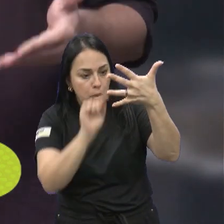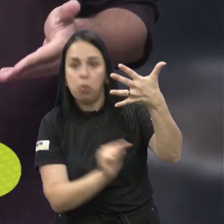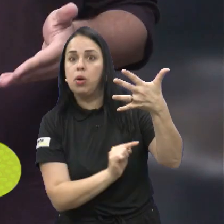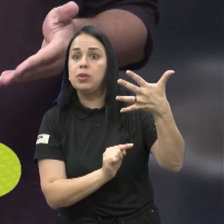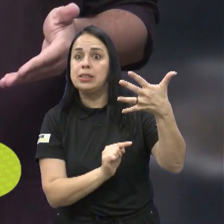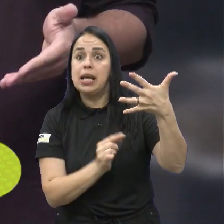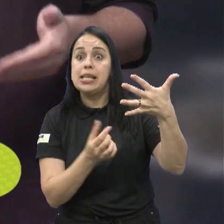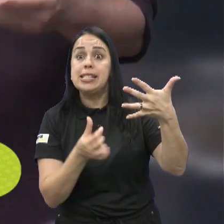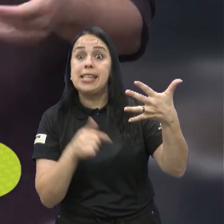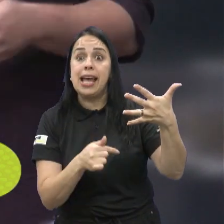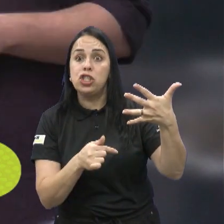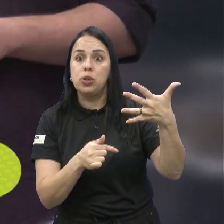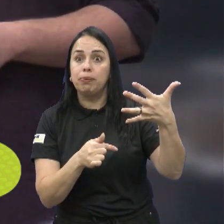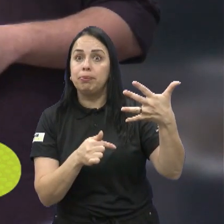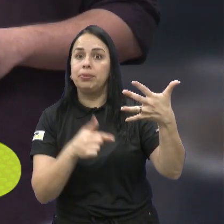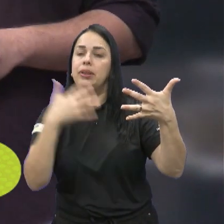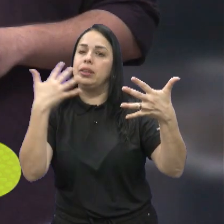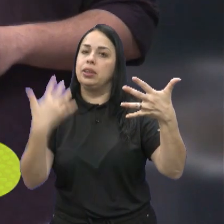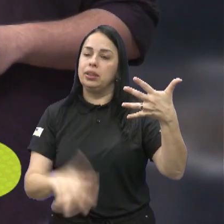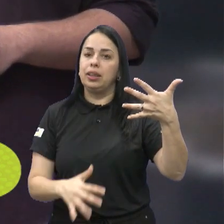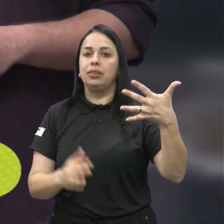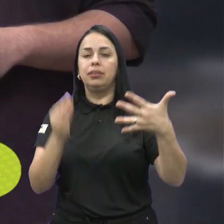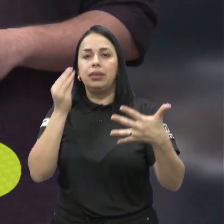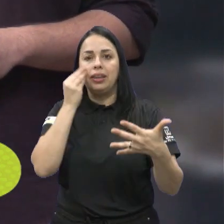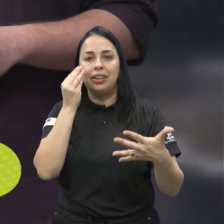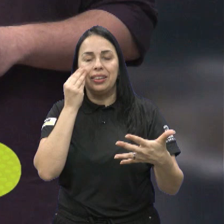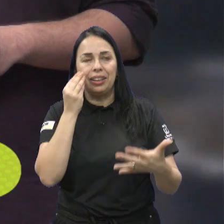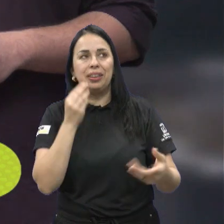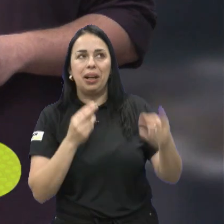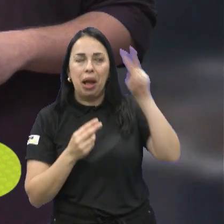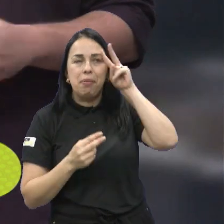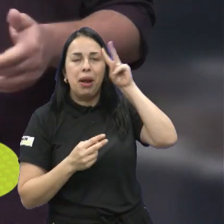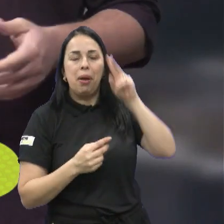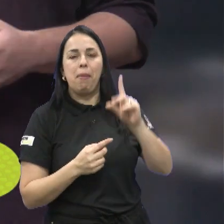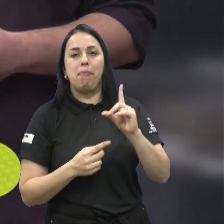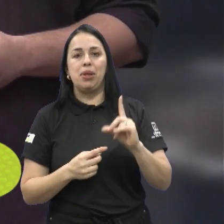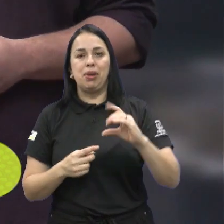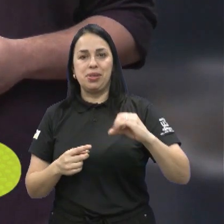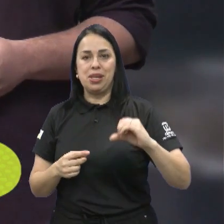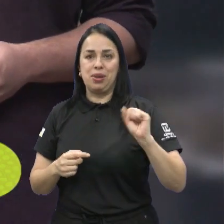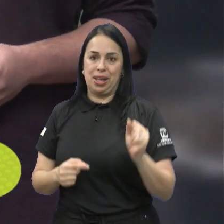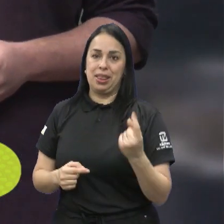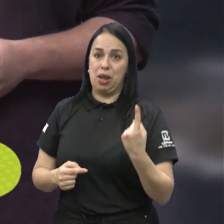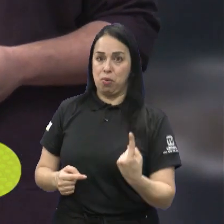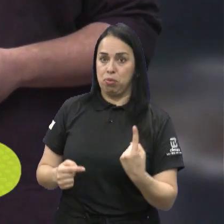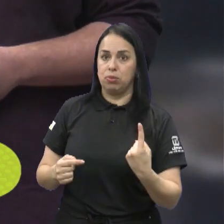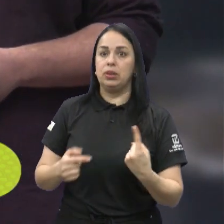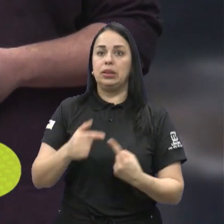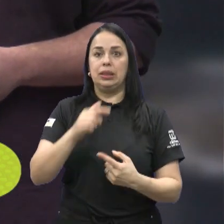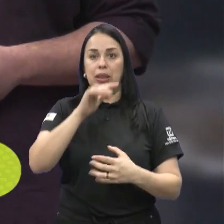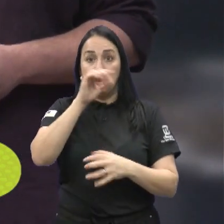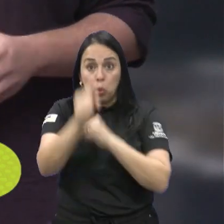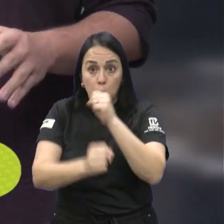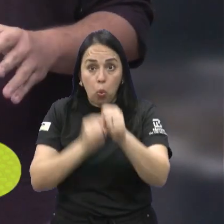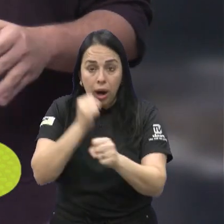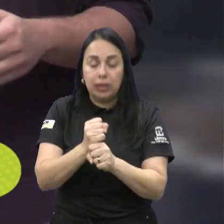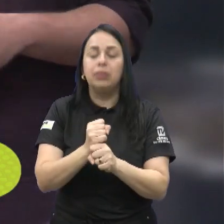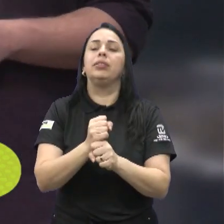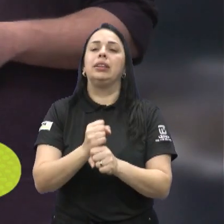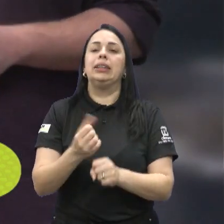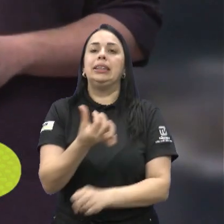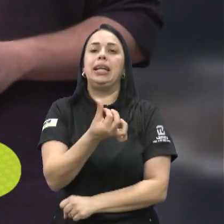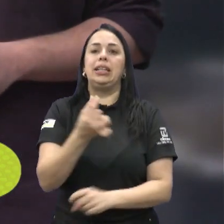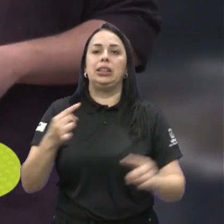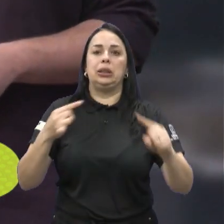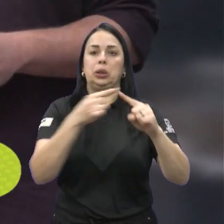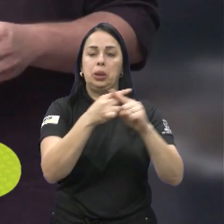Seriam 7 no total, superando o ano de 1981, no qual as equipes se enfrentaram 6 vezes. Agora um